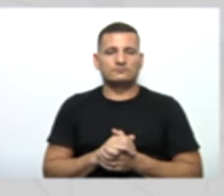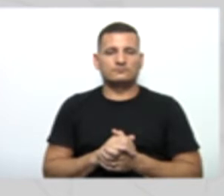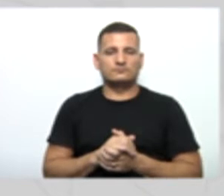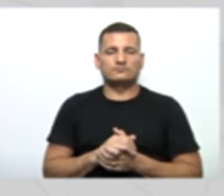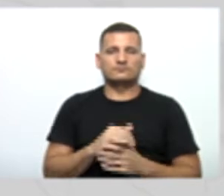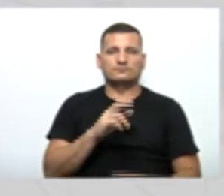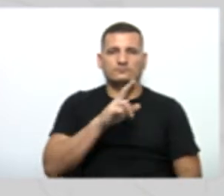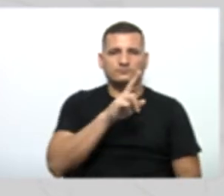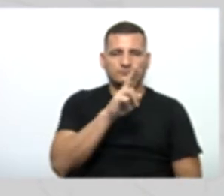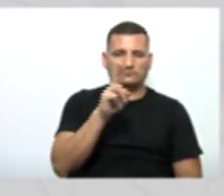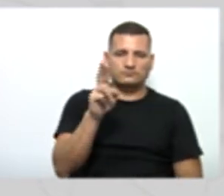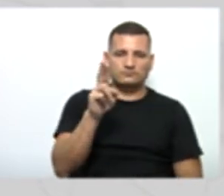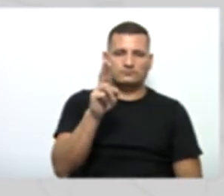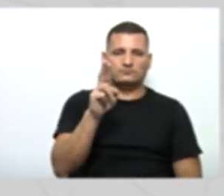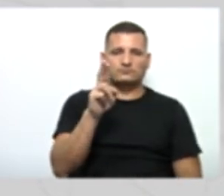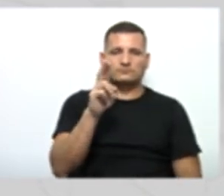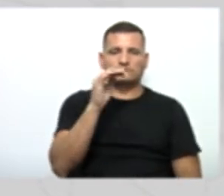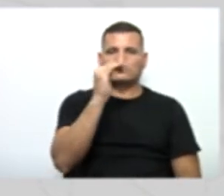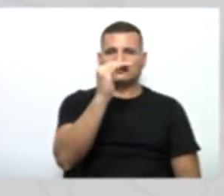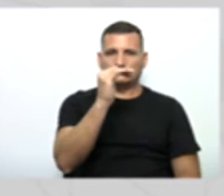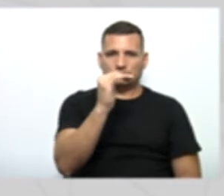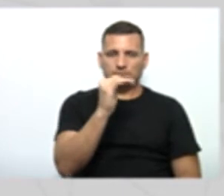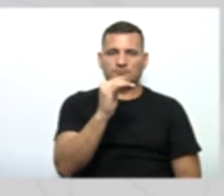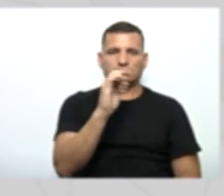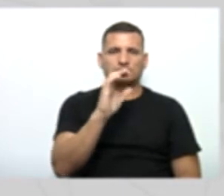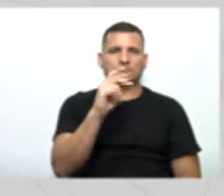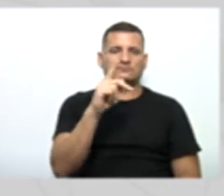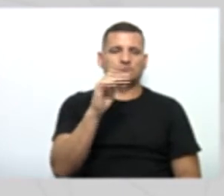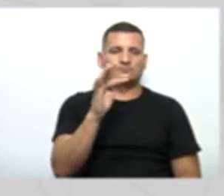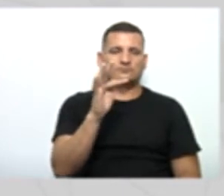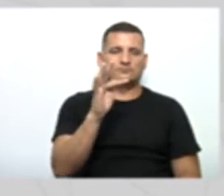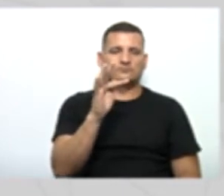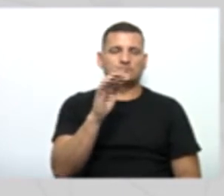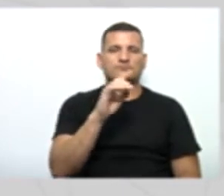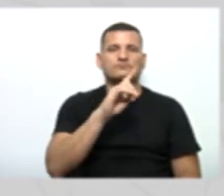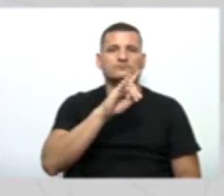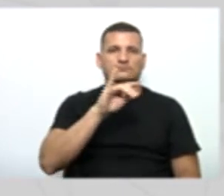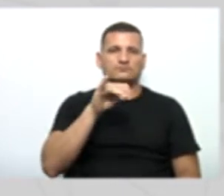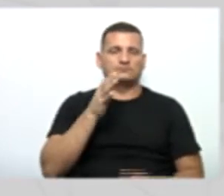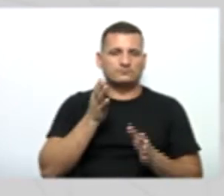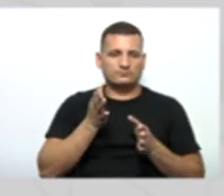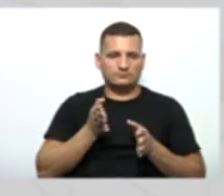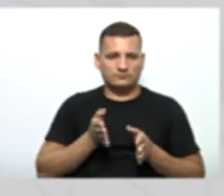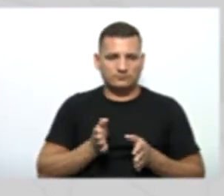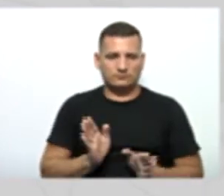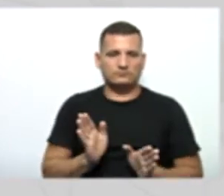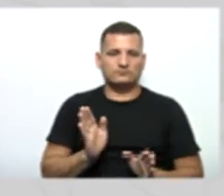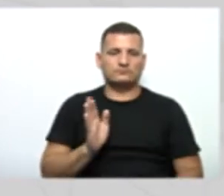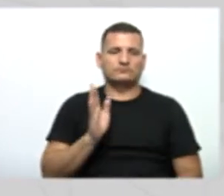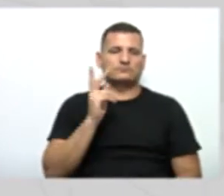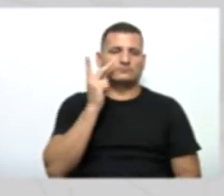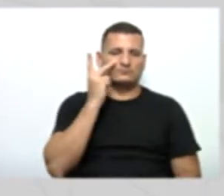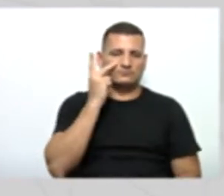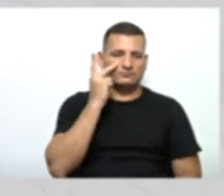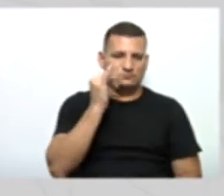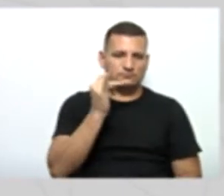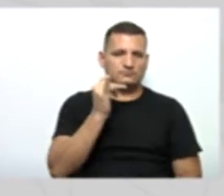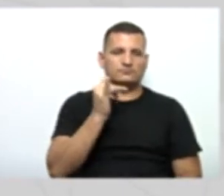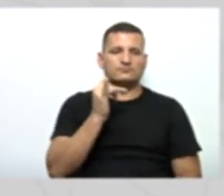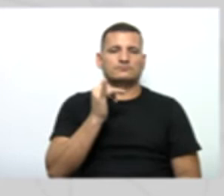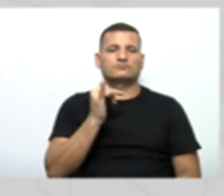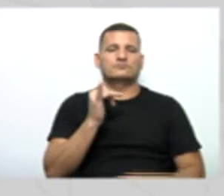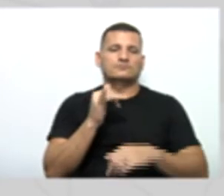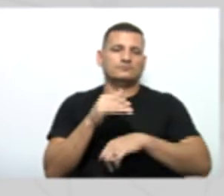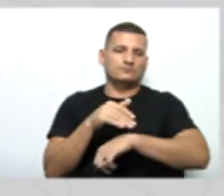que tem que ter nome, tem que ter CPF, tem que ter data de nascimento, tem que ter o nome do pai, o endereço,